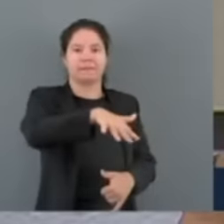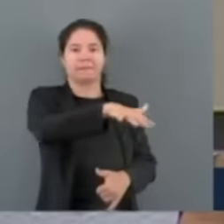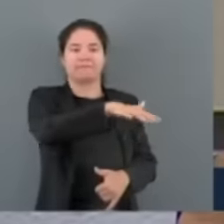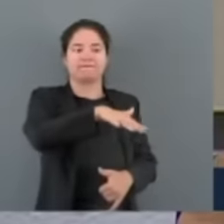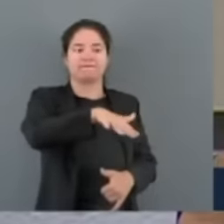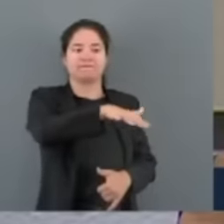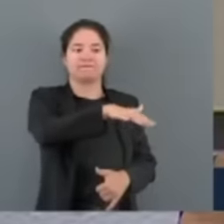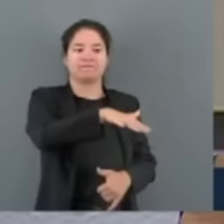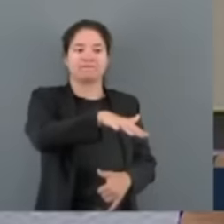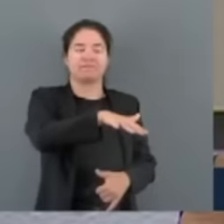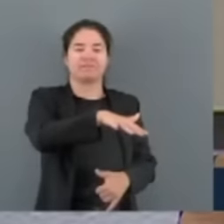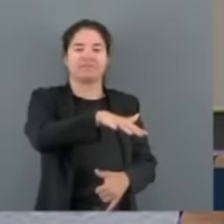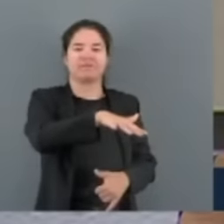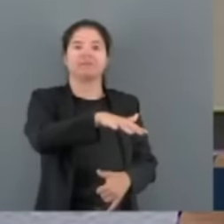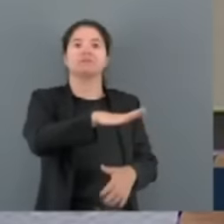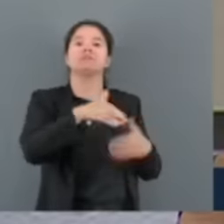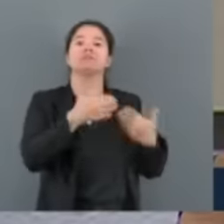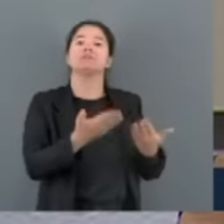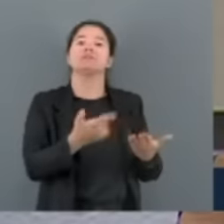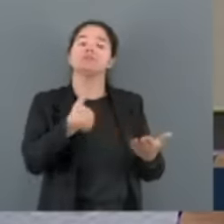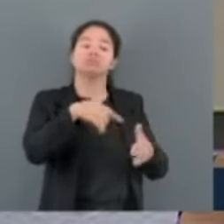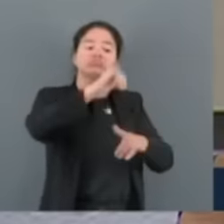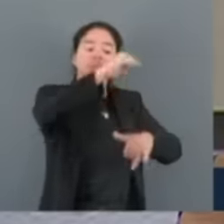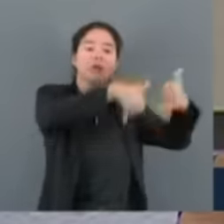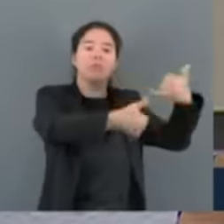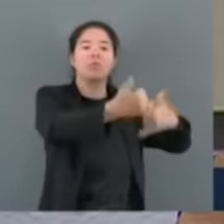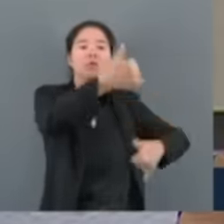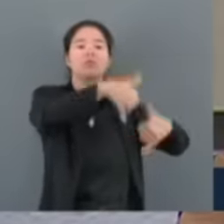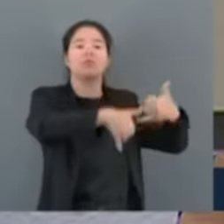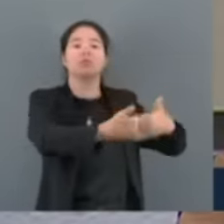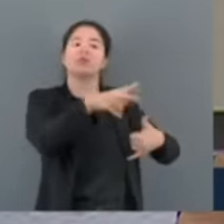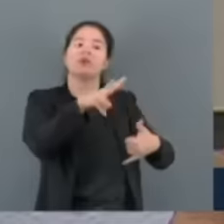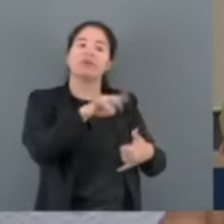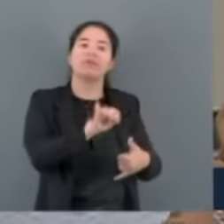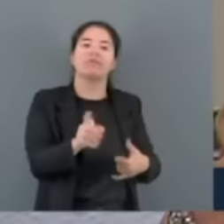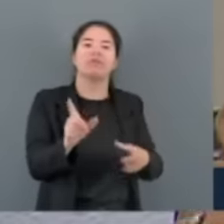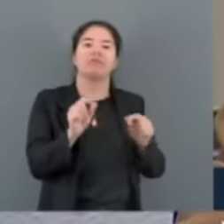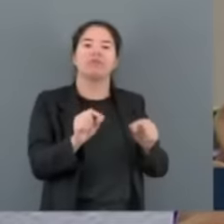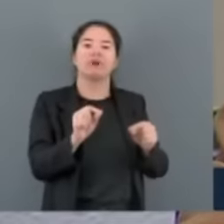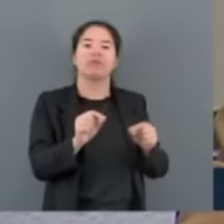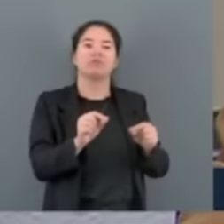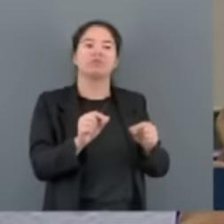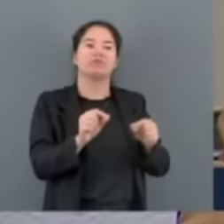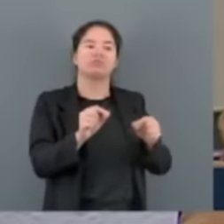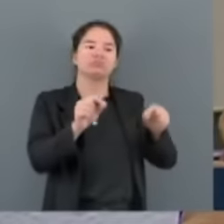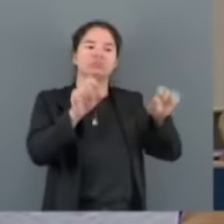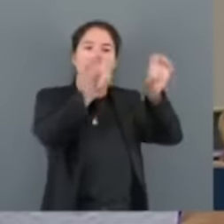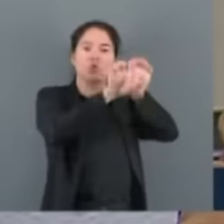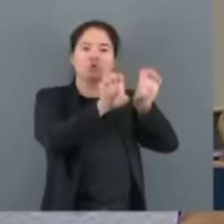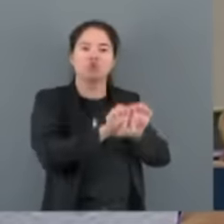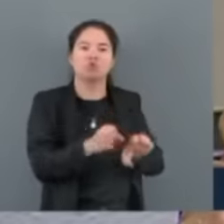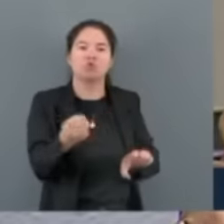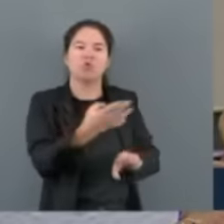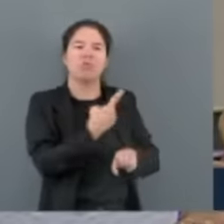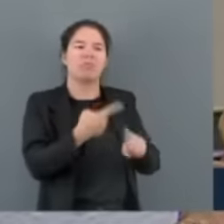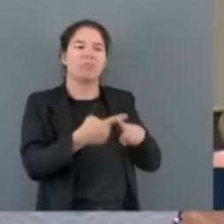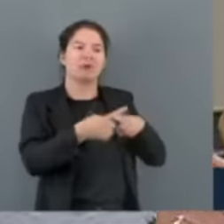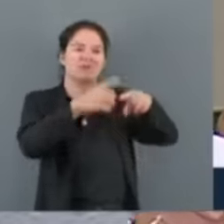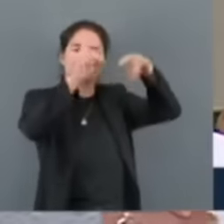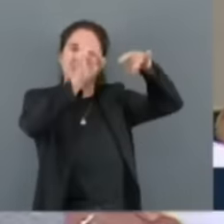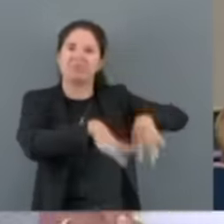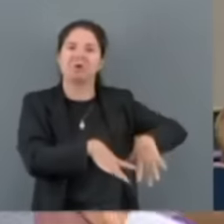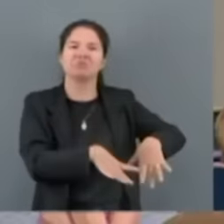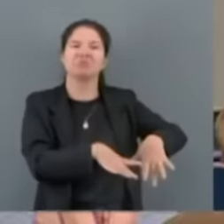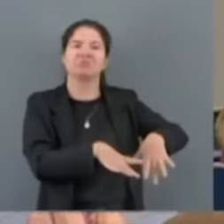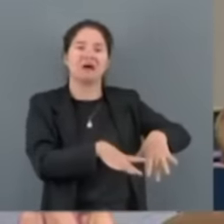de hemorredes, e esses laboratórios vão ser reestruturados, estavam muito abandonados, com 100 milhões de reais, isso também